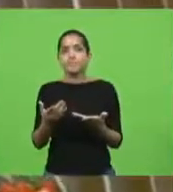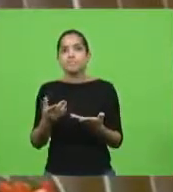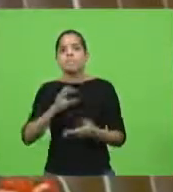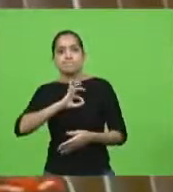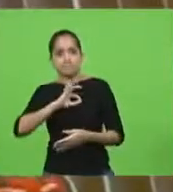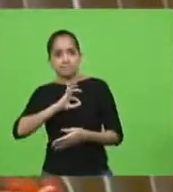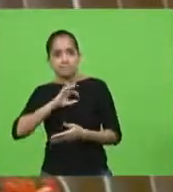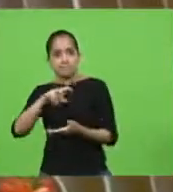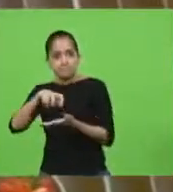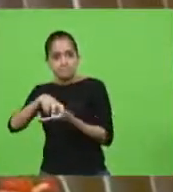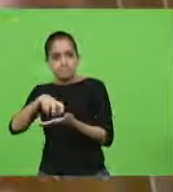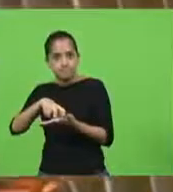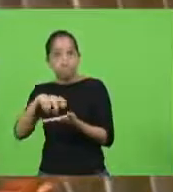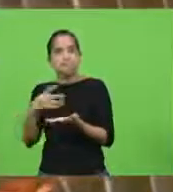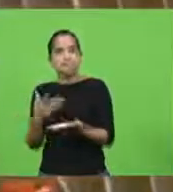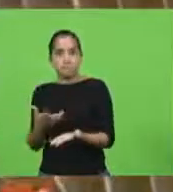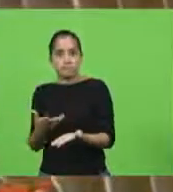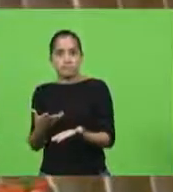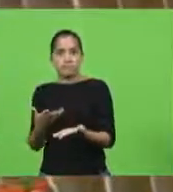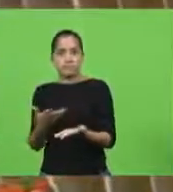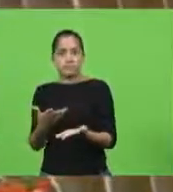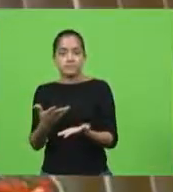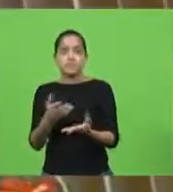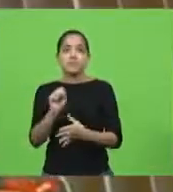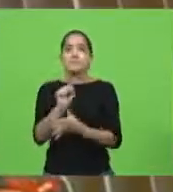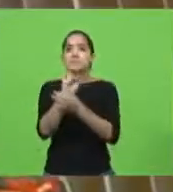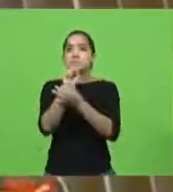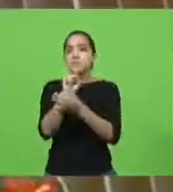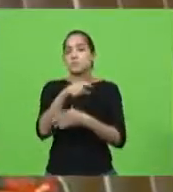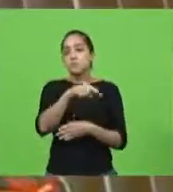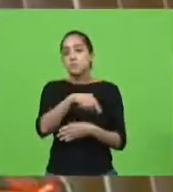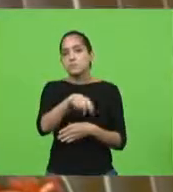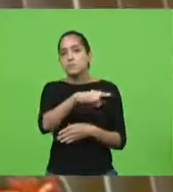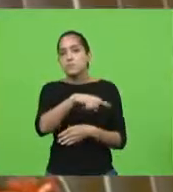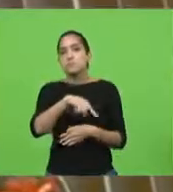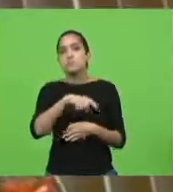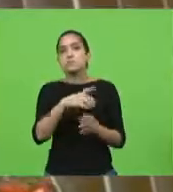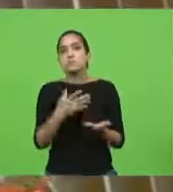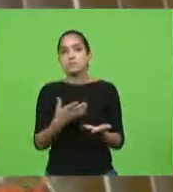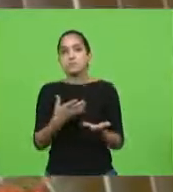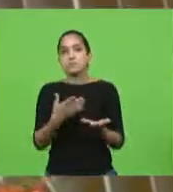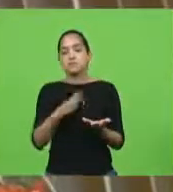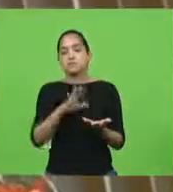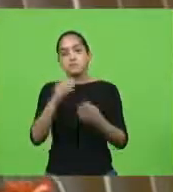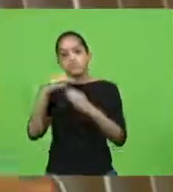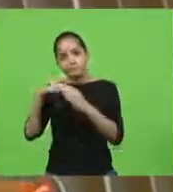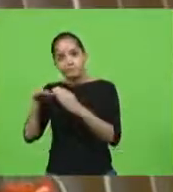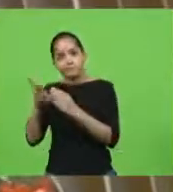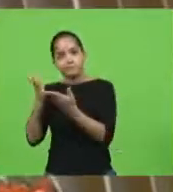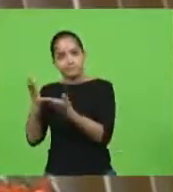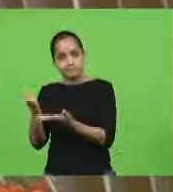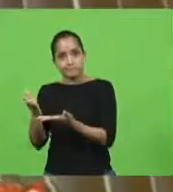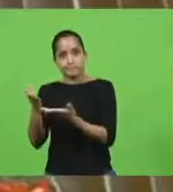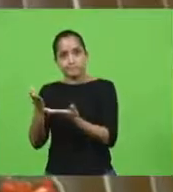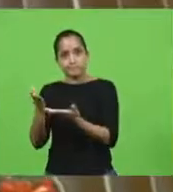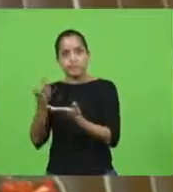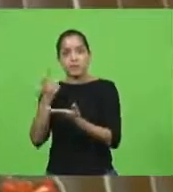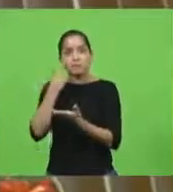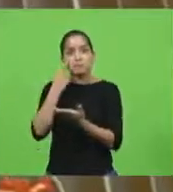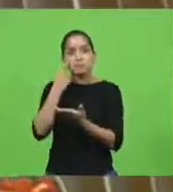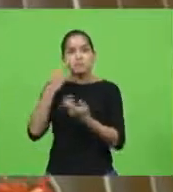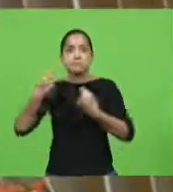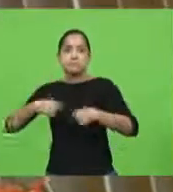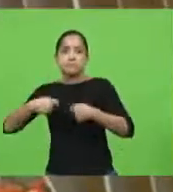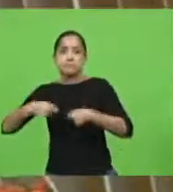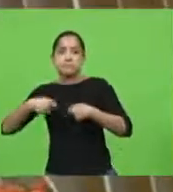né, fazer a segurança, né, mas com certeza vou repassar para o comandante da Polícia Militar para ele ver, né, a necessidade